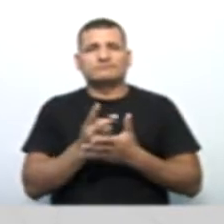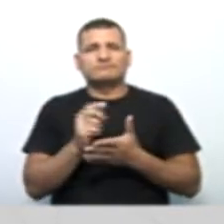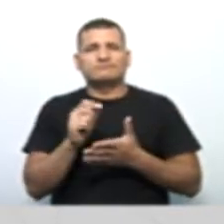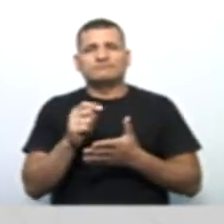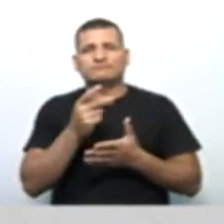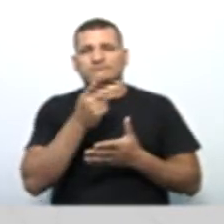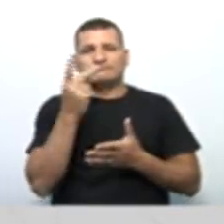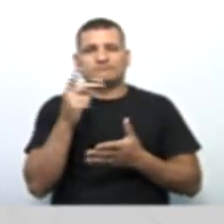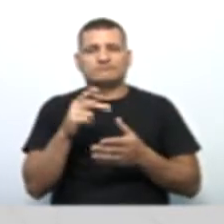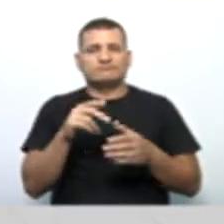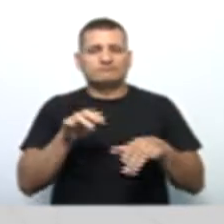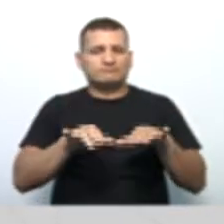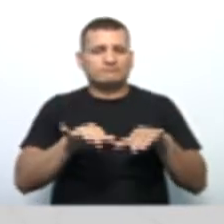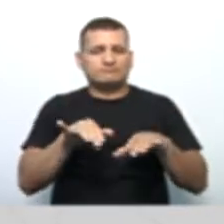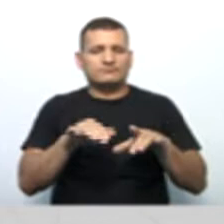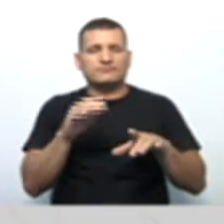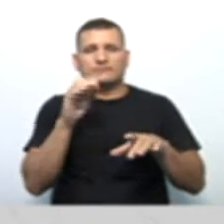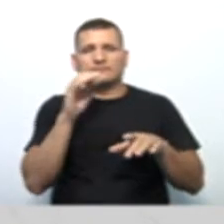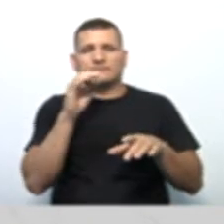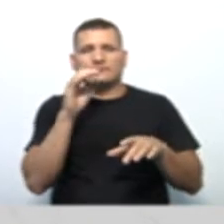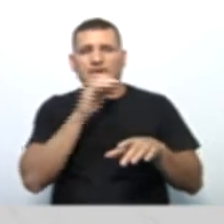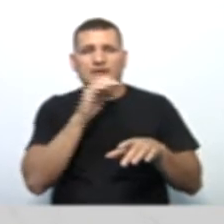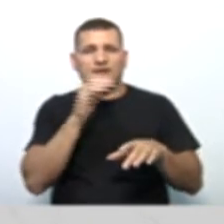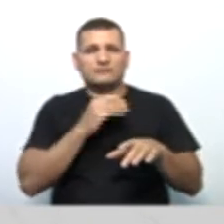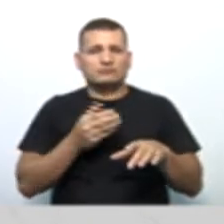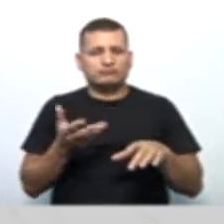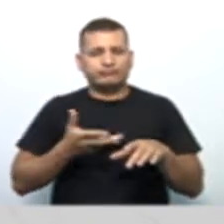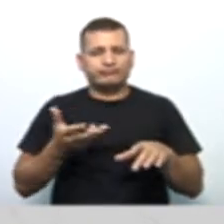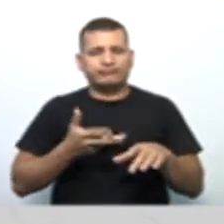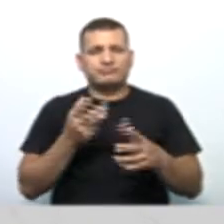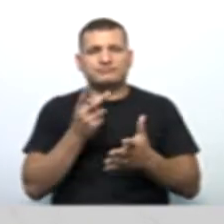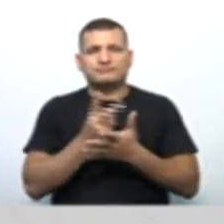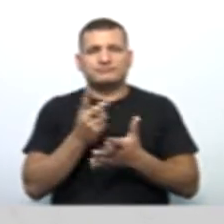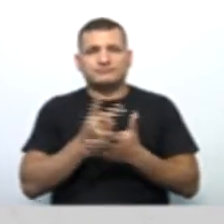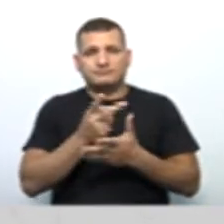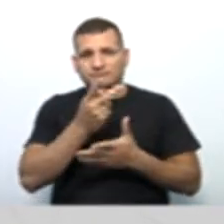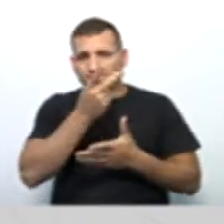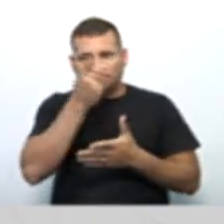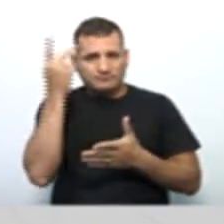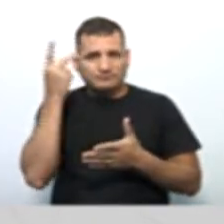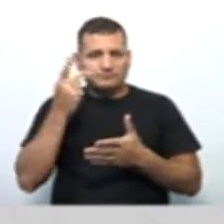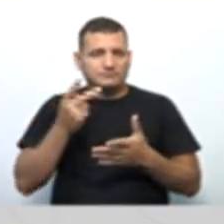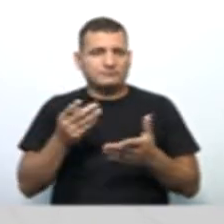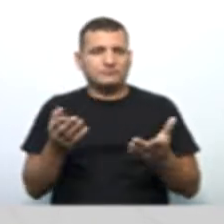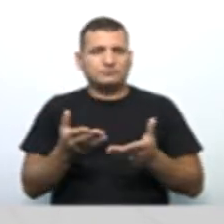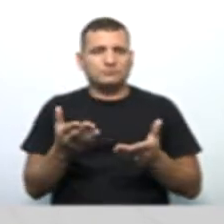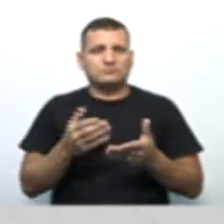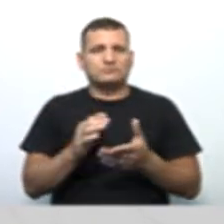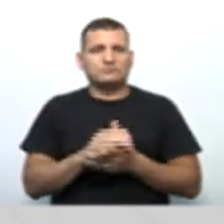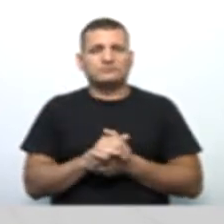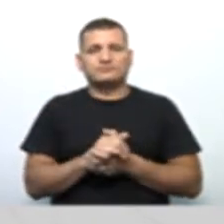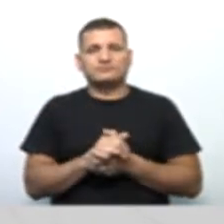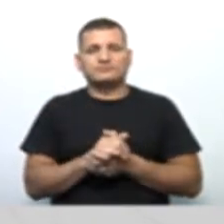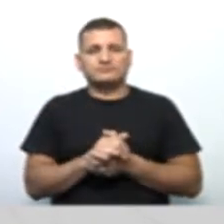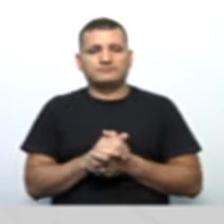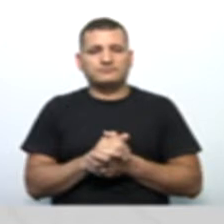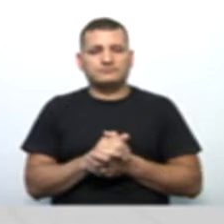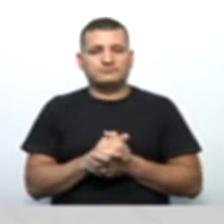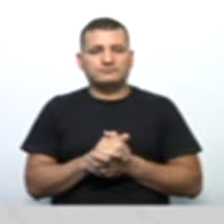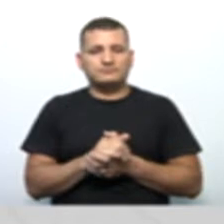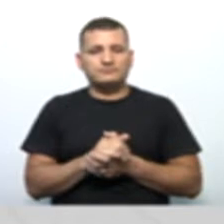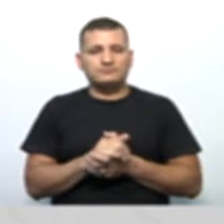tom navegar hoje em dia as pessoas estão sempre com pressa sempre está hoje a gente vive correndo a professora é um